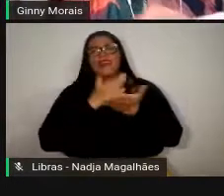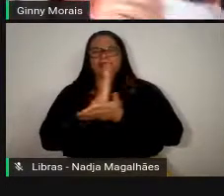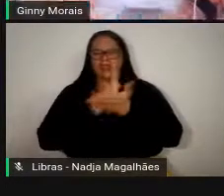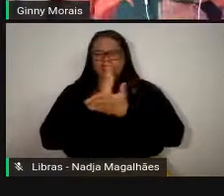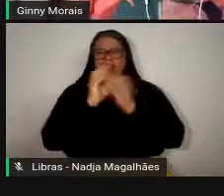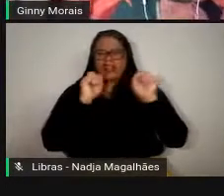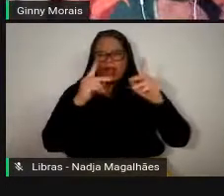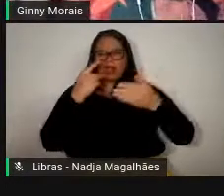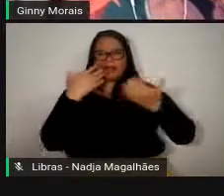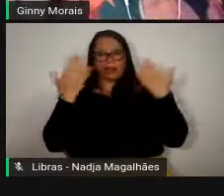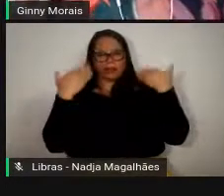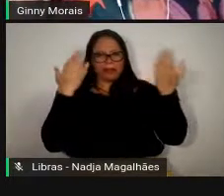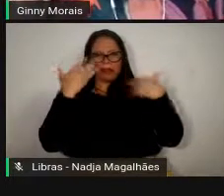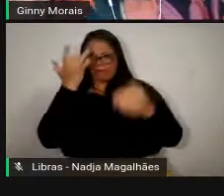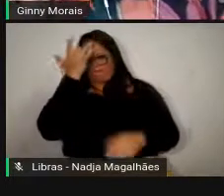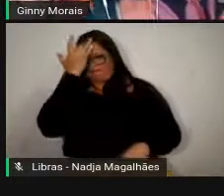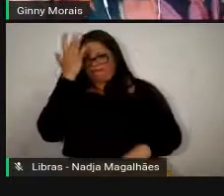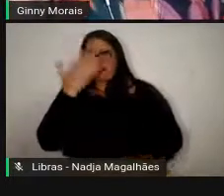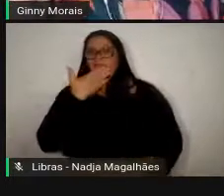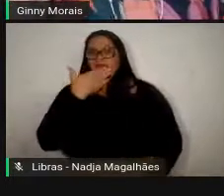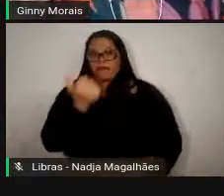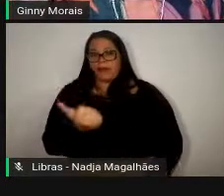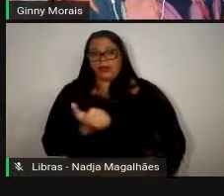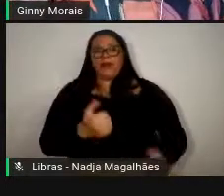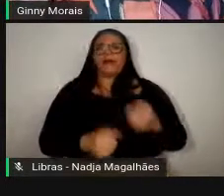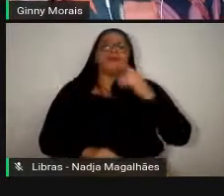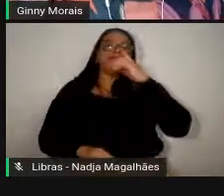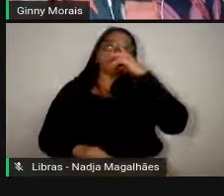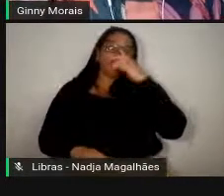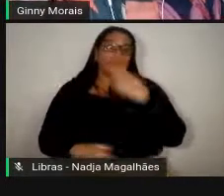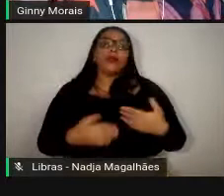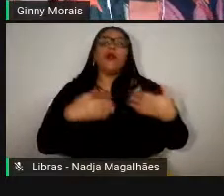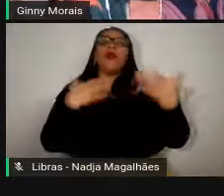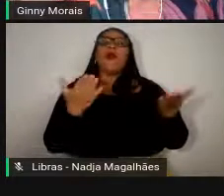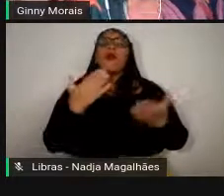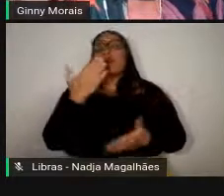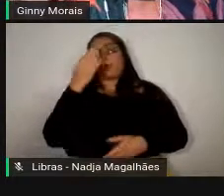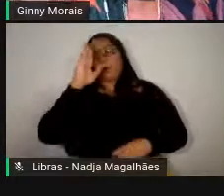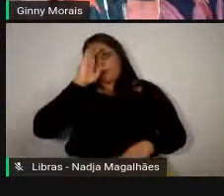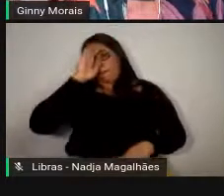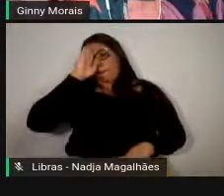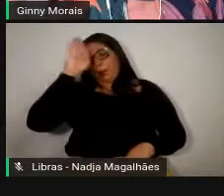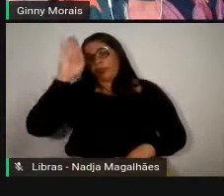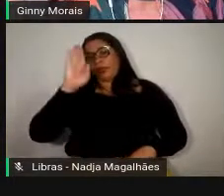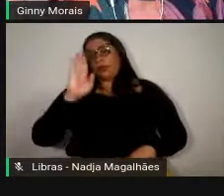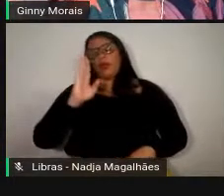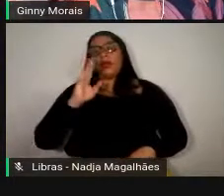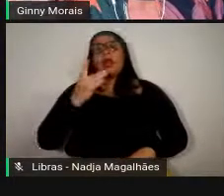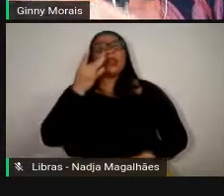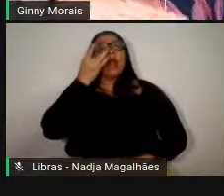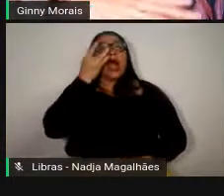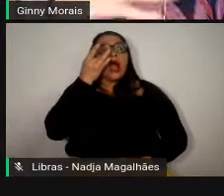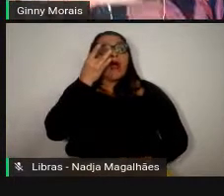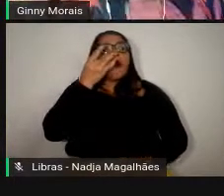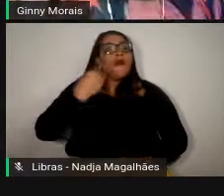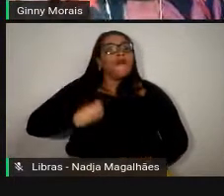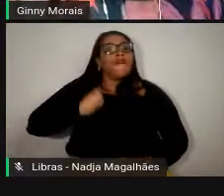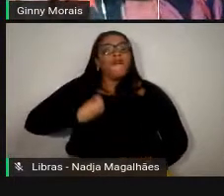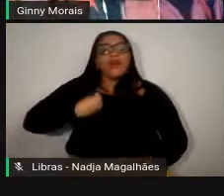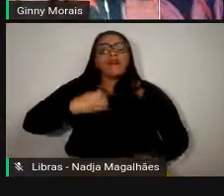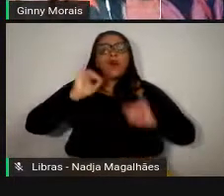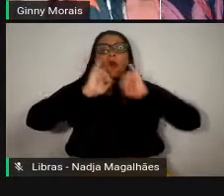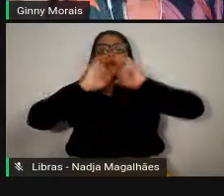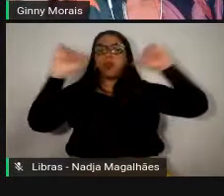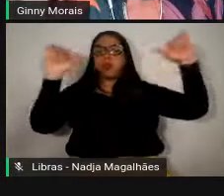combinar assim? Vamos lá. Qual foi o principal achado? Bom, a transmissão ao vivo, ela é